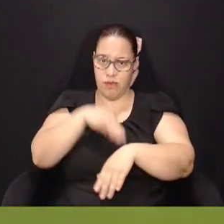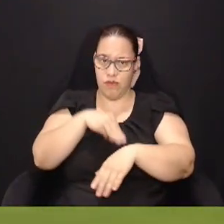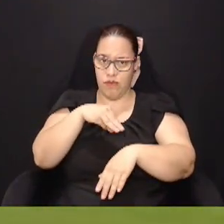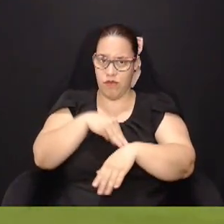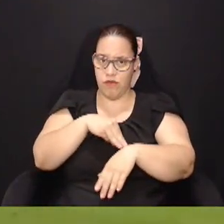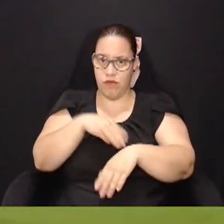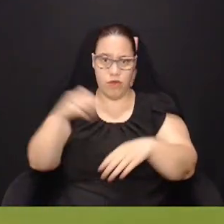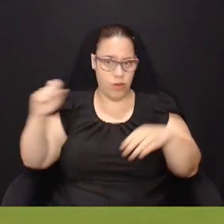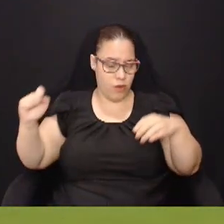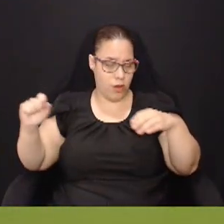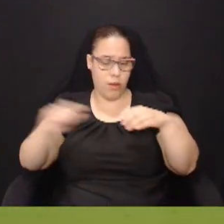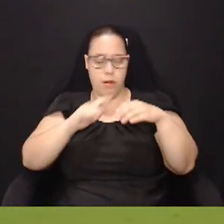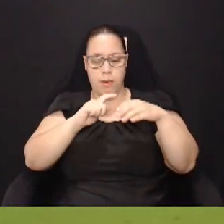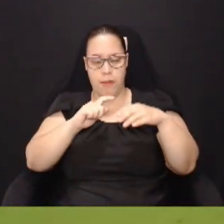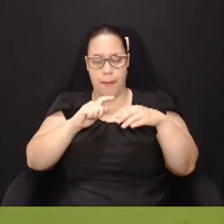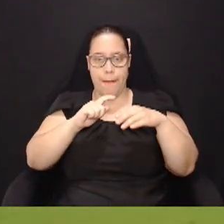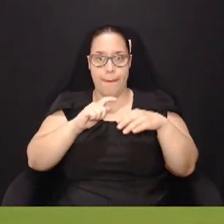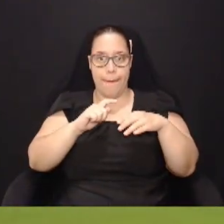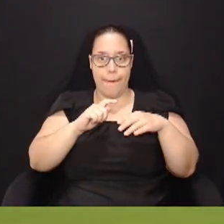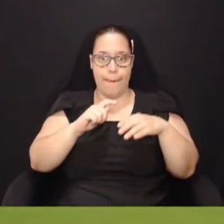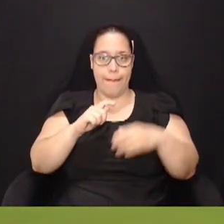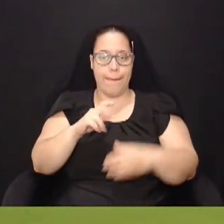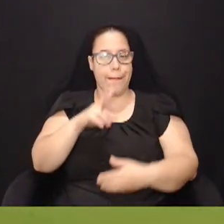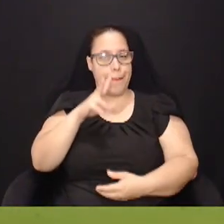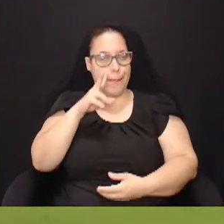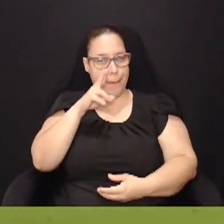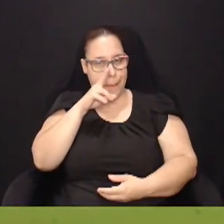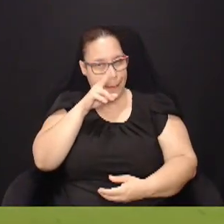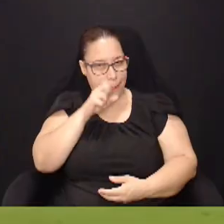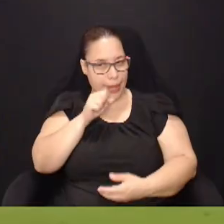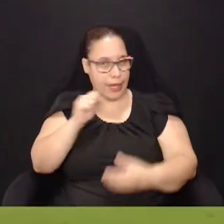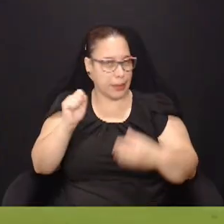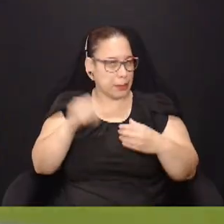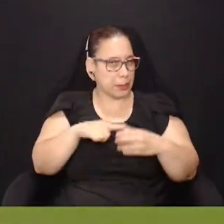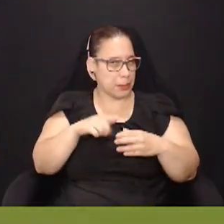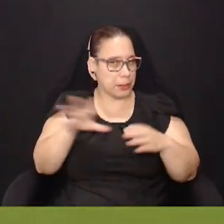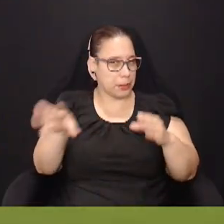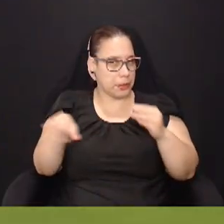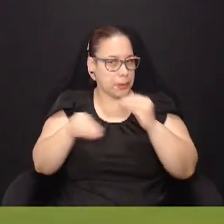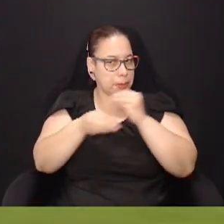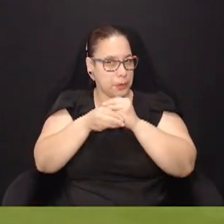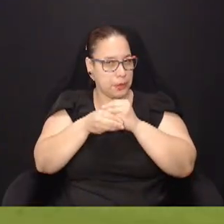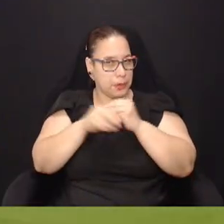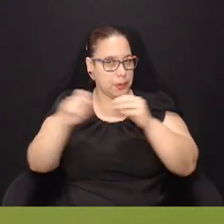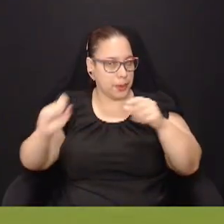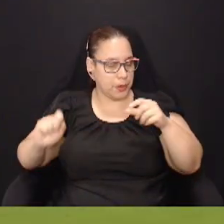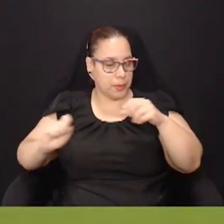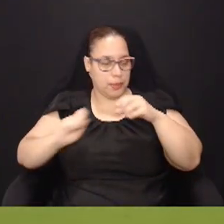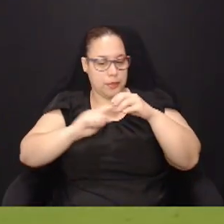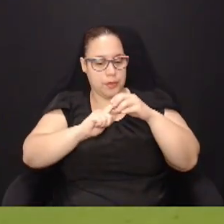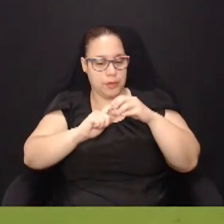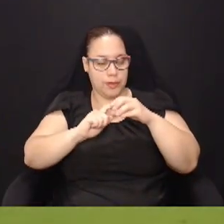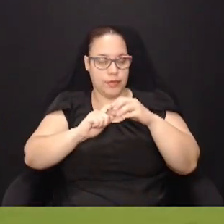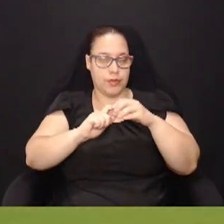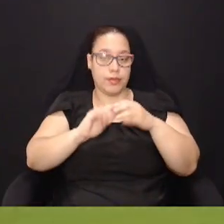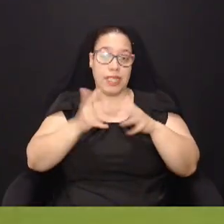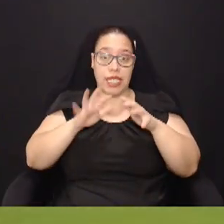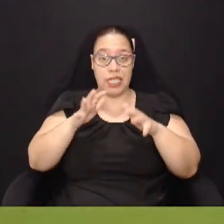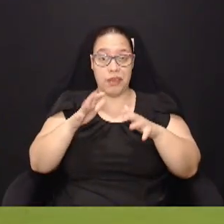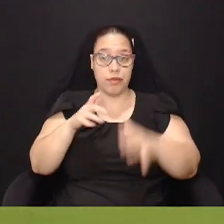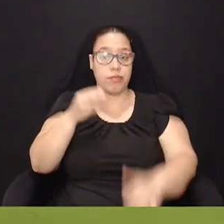Vini Lira, que cruzou o rasteiro e Barreal completou para o fundo das redes, meio sem querer também